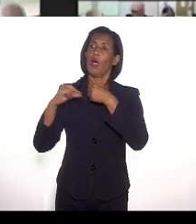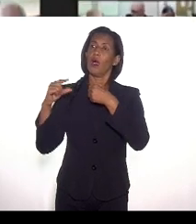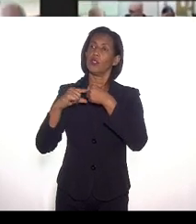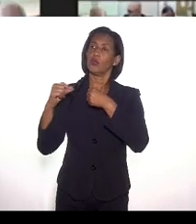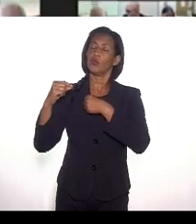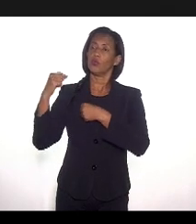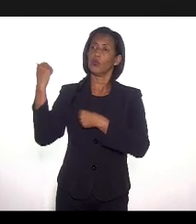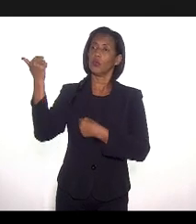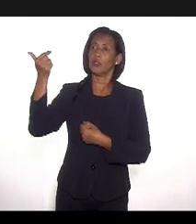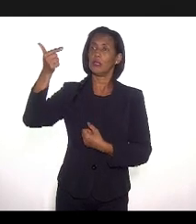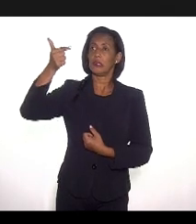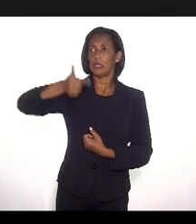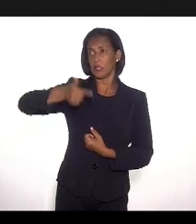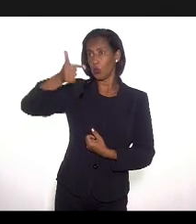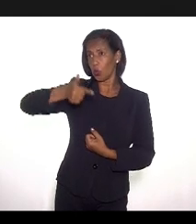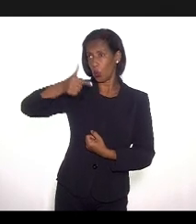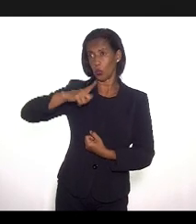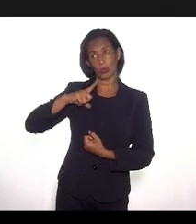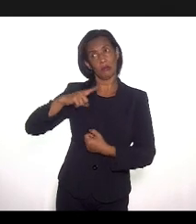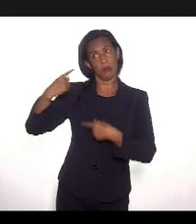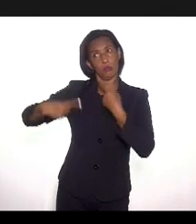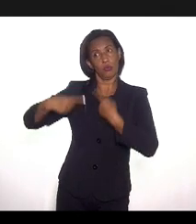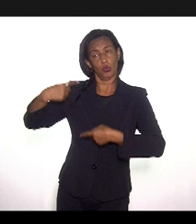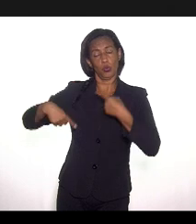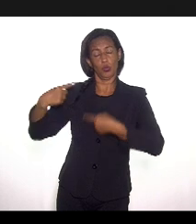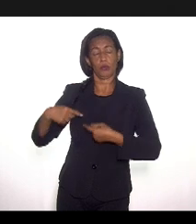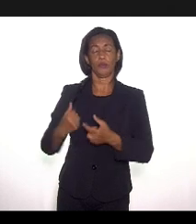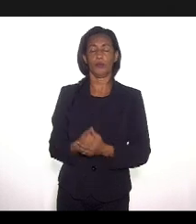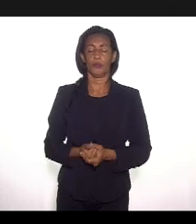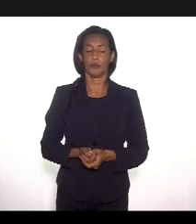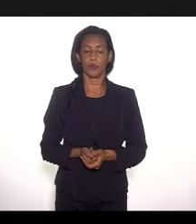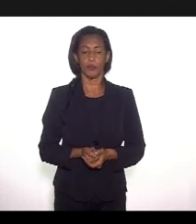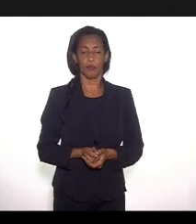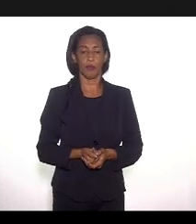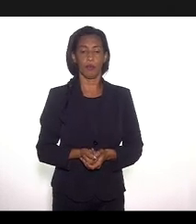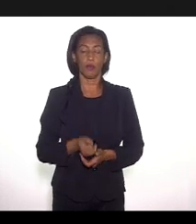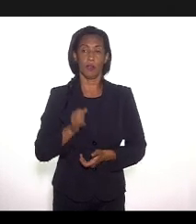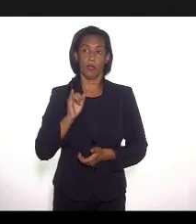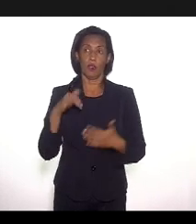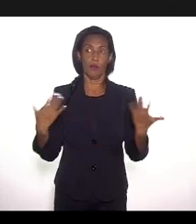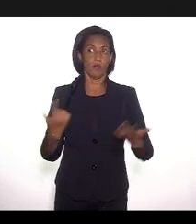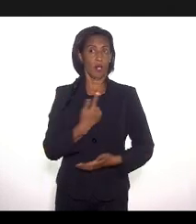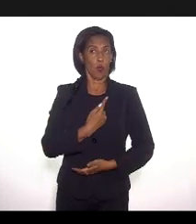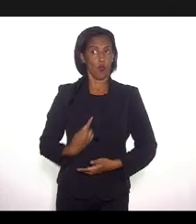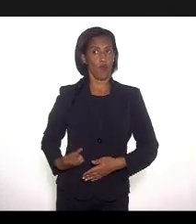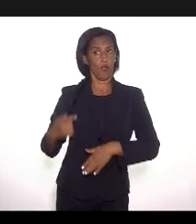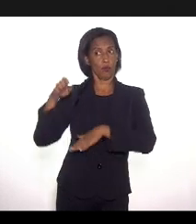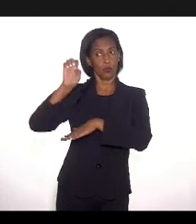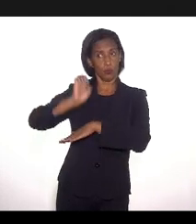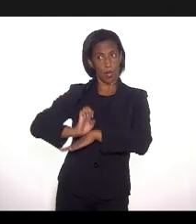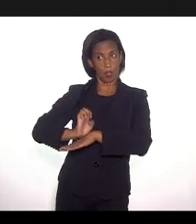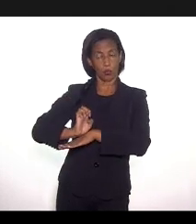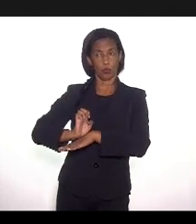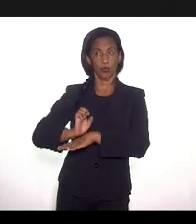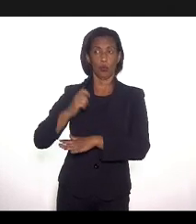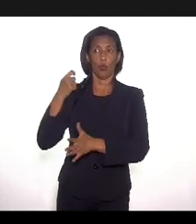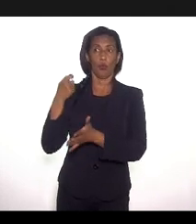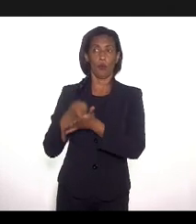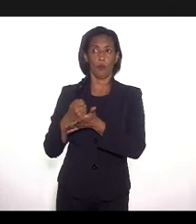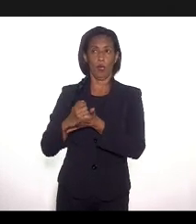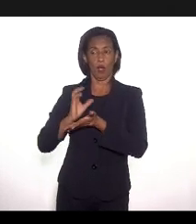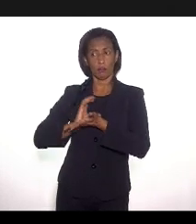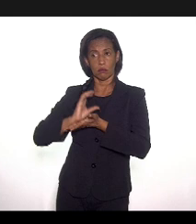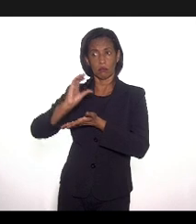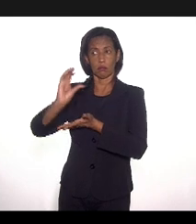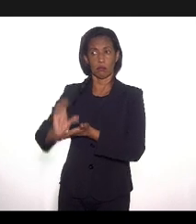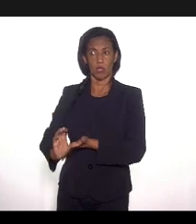2º. Tem essa discussão sobre o artigo 2º. Fica o governo do Estado obrigar a restituir os